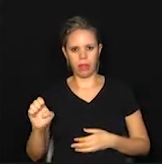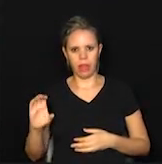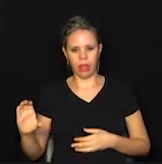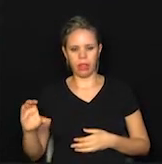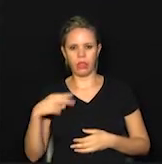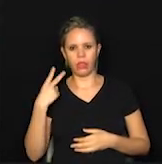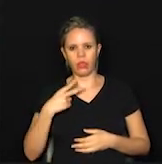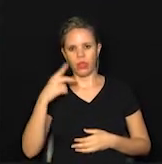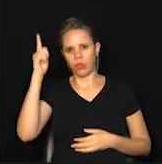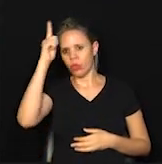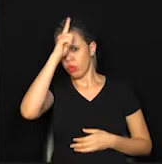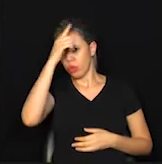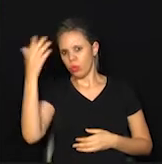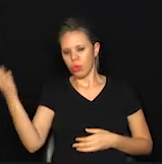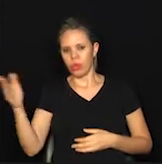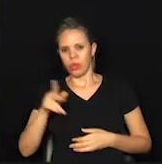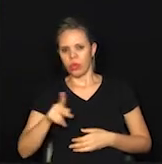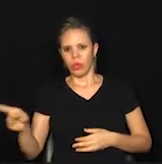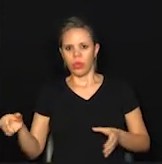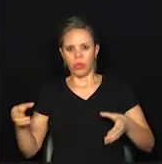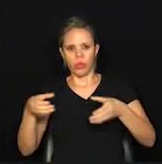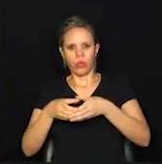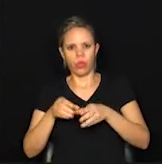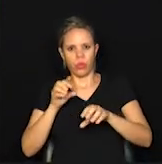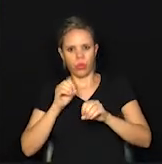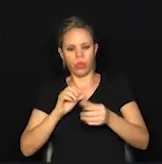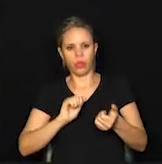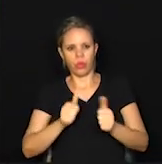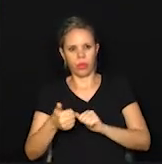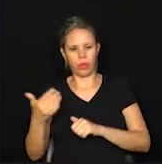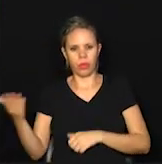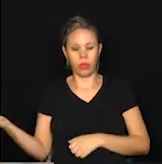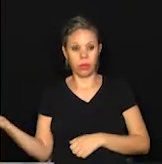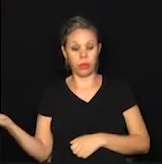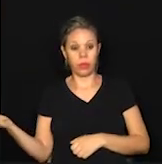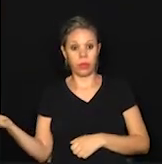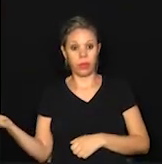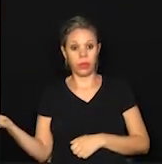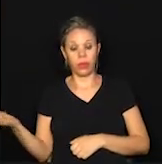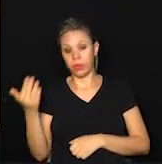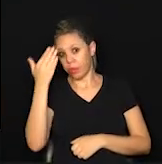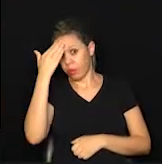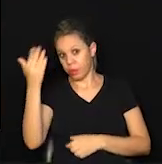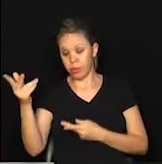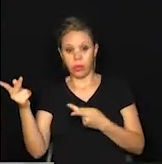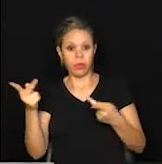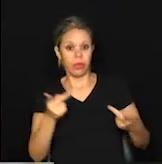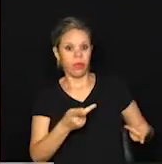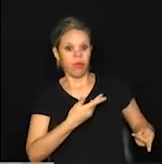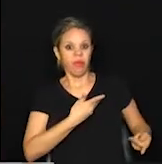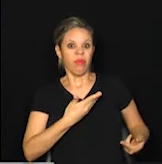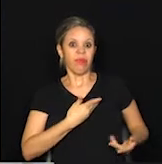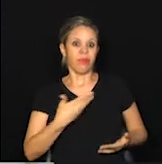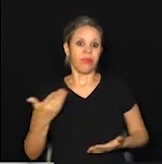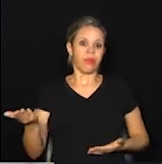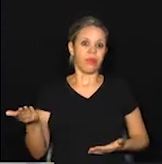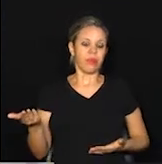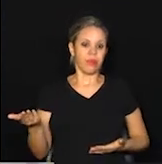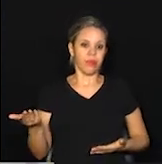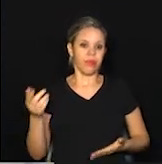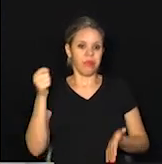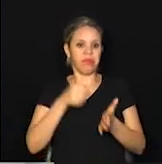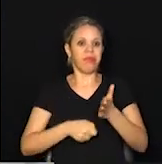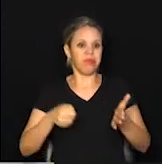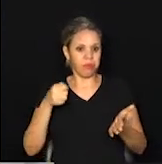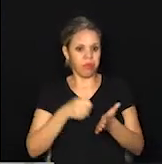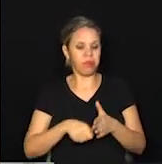Vereador Gustavo Petro, presidente da Comissão de Educação e Esporte, eu agradeço o convite, meu amigo, batalhador